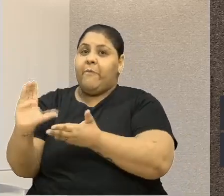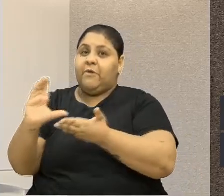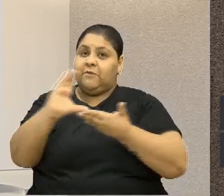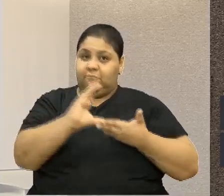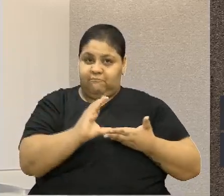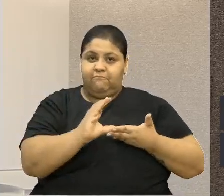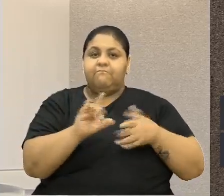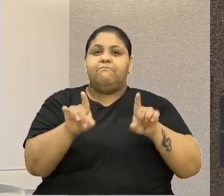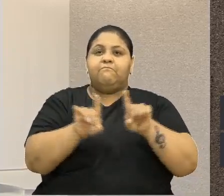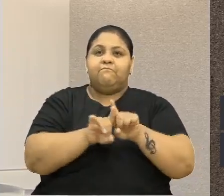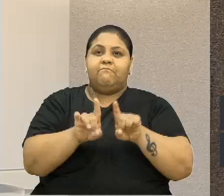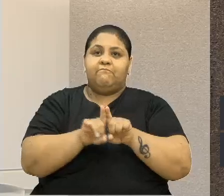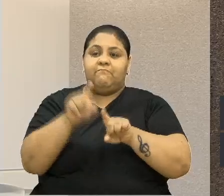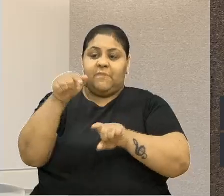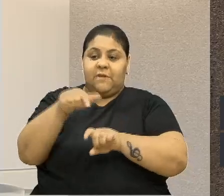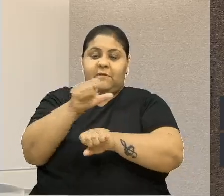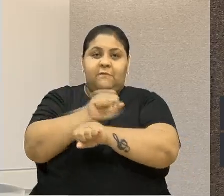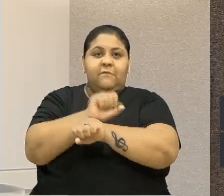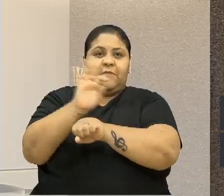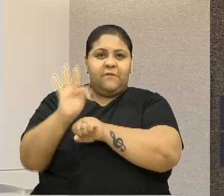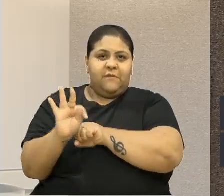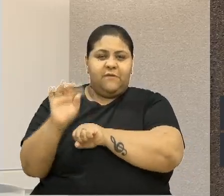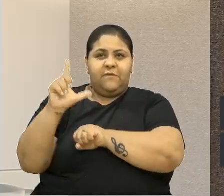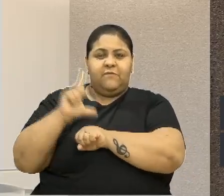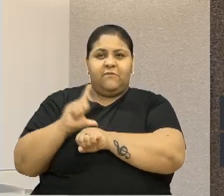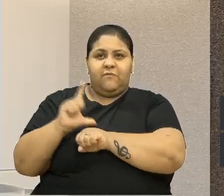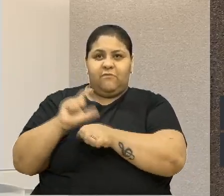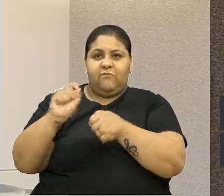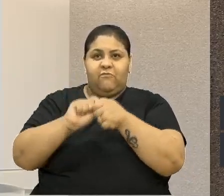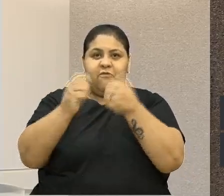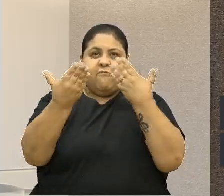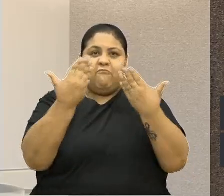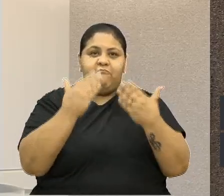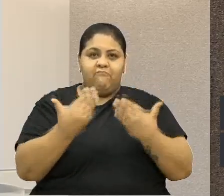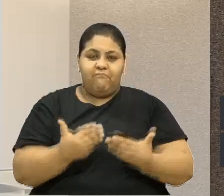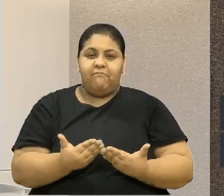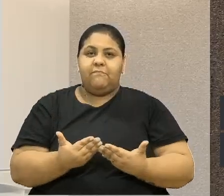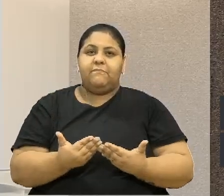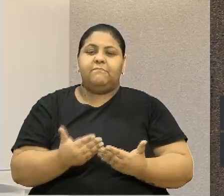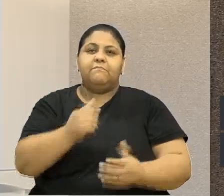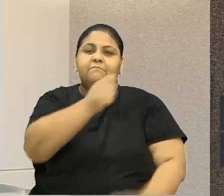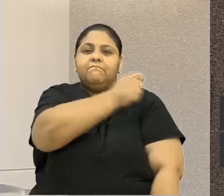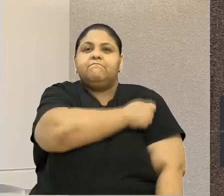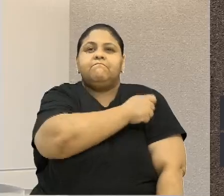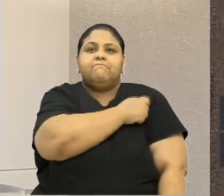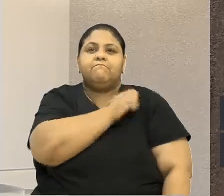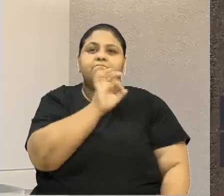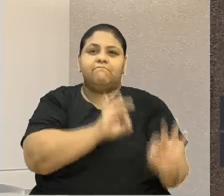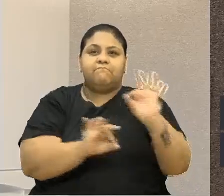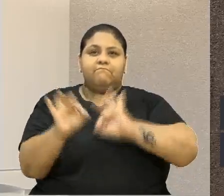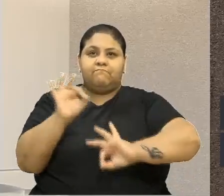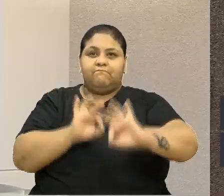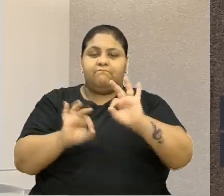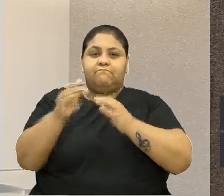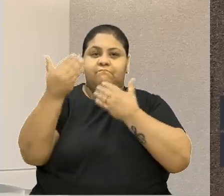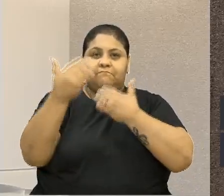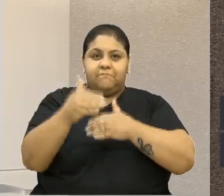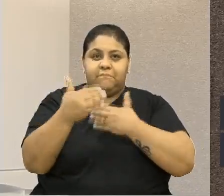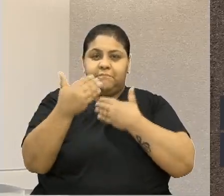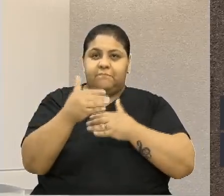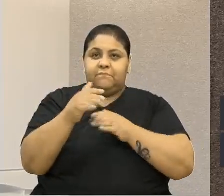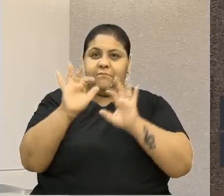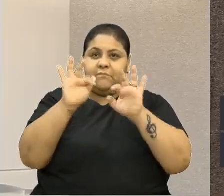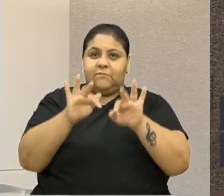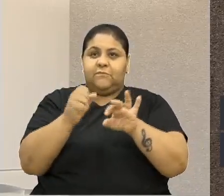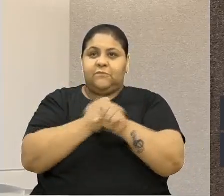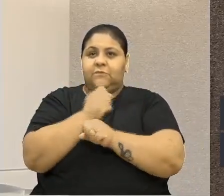volta. Essa startup que tem esse software, que faz essa avaliação dos alunos, que prepara para essas provas do Fundeb no final do